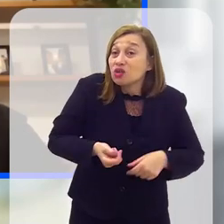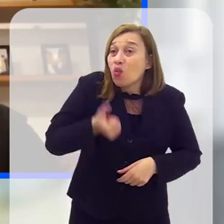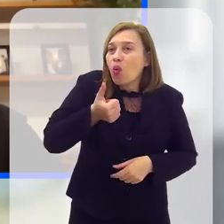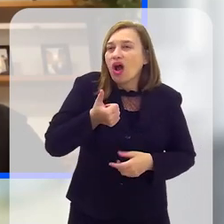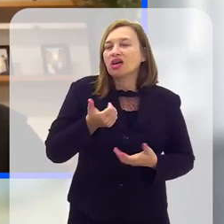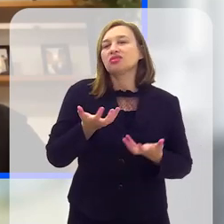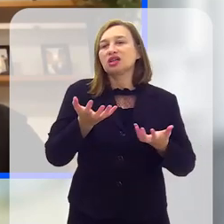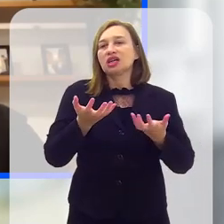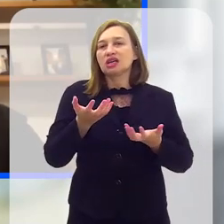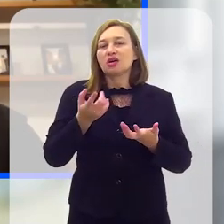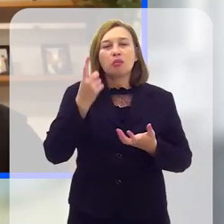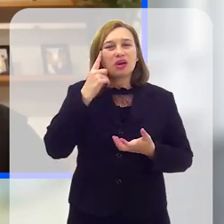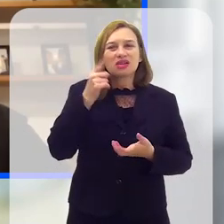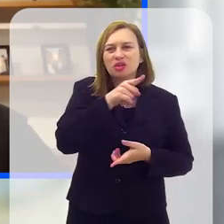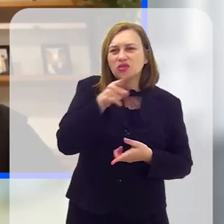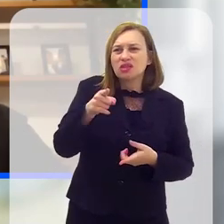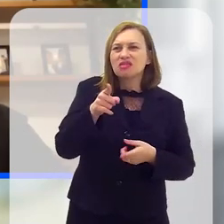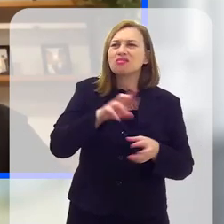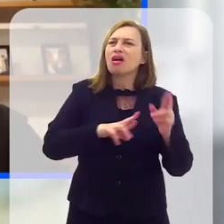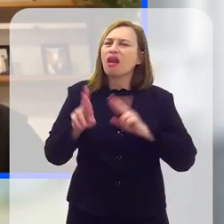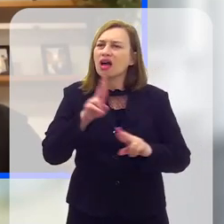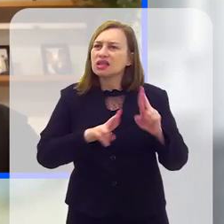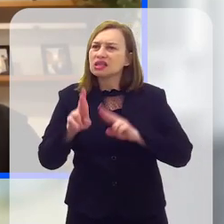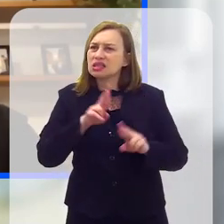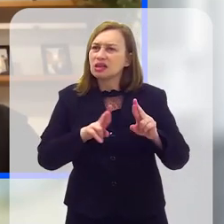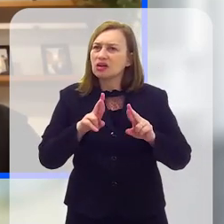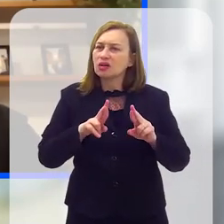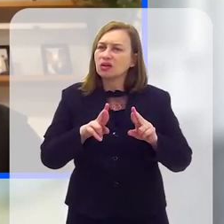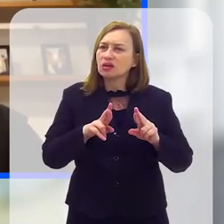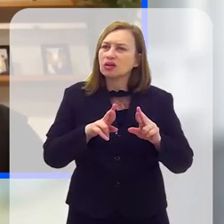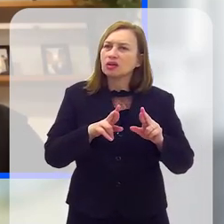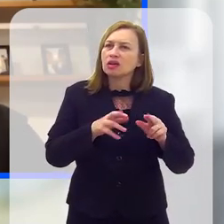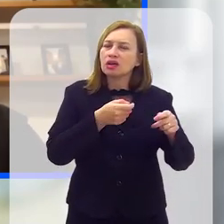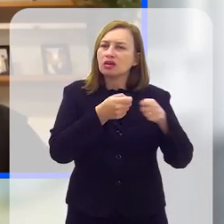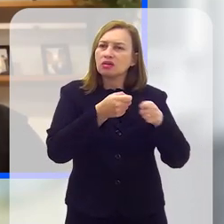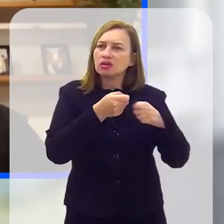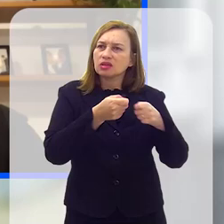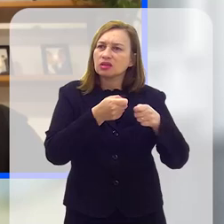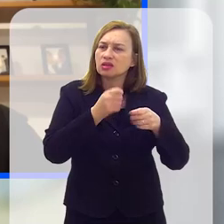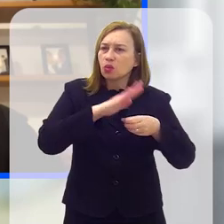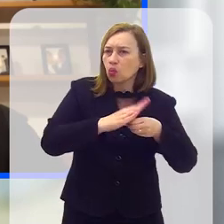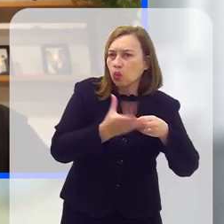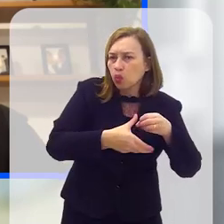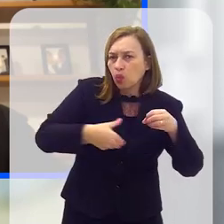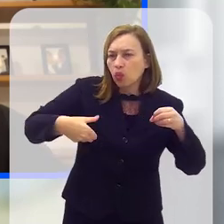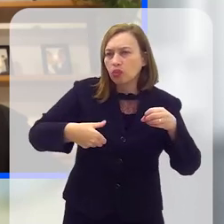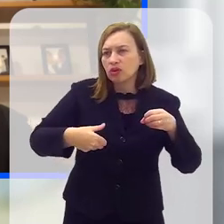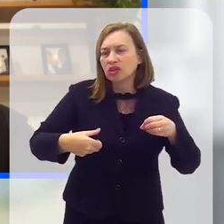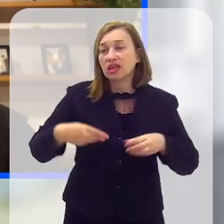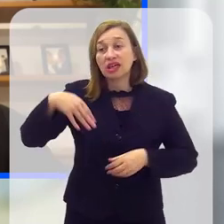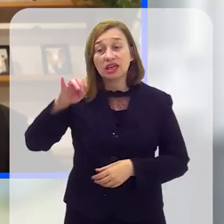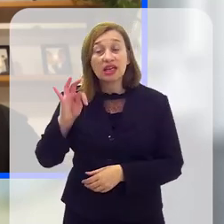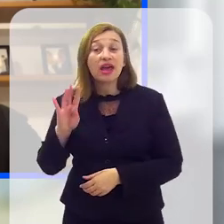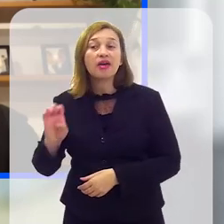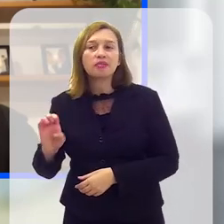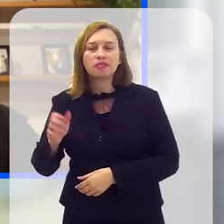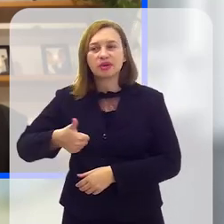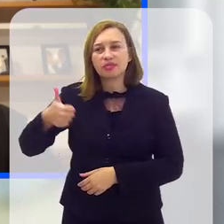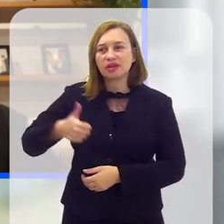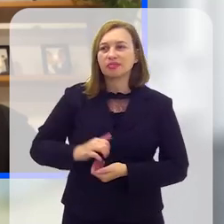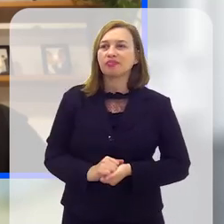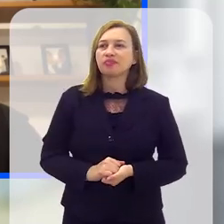Eu queria saber qual a perspectiva de vocês em relação ao marco regulatório do saneamento. Primeiro, Guilherme,